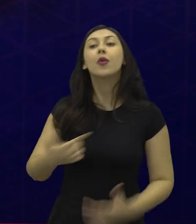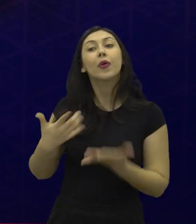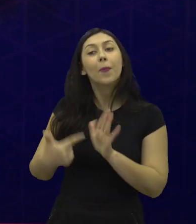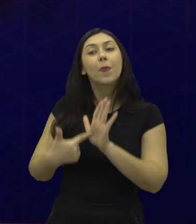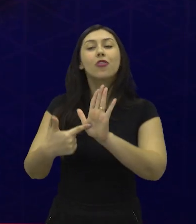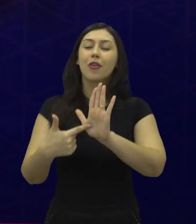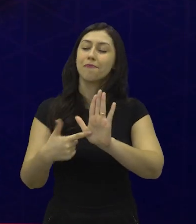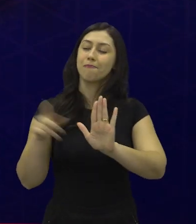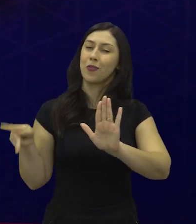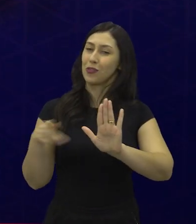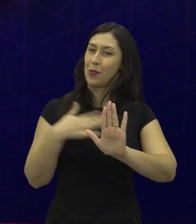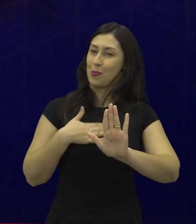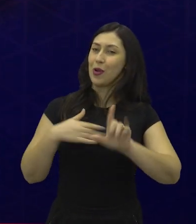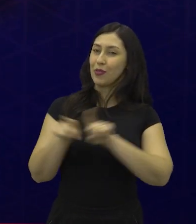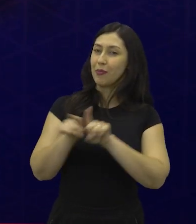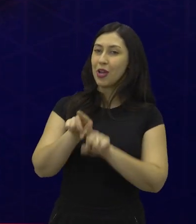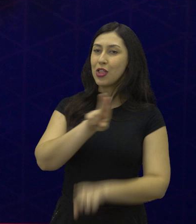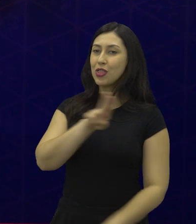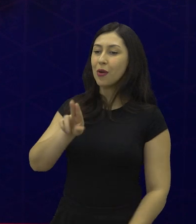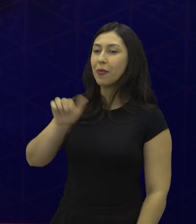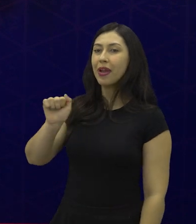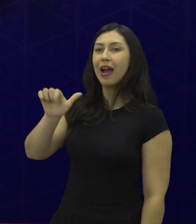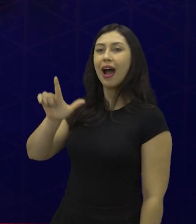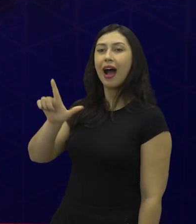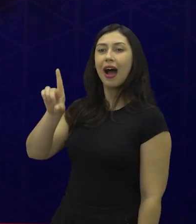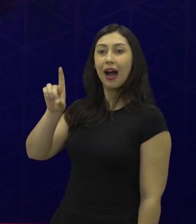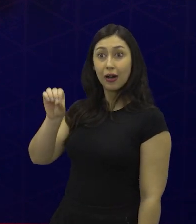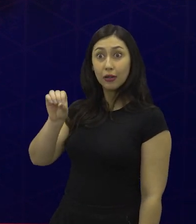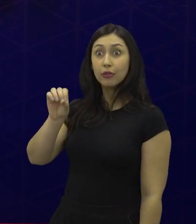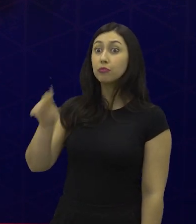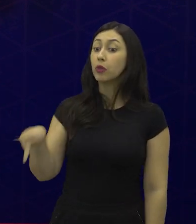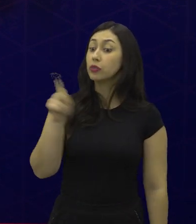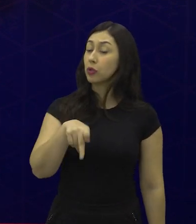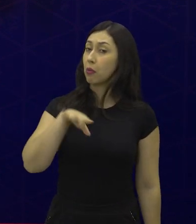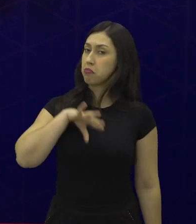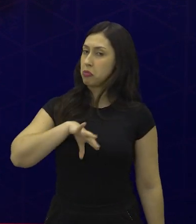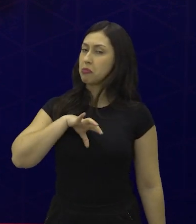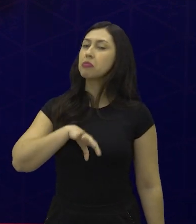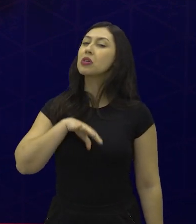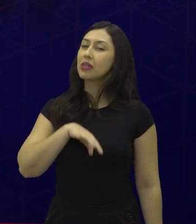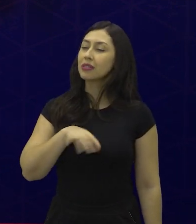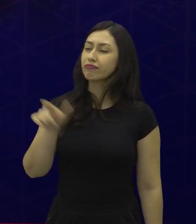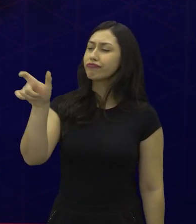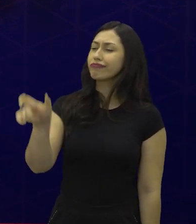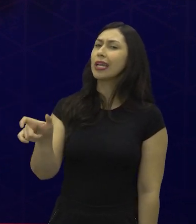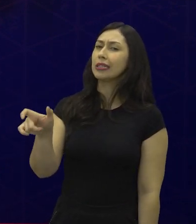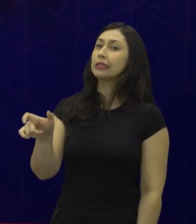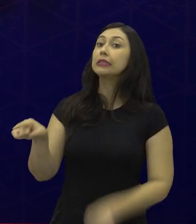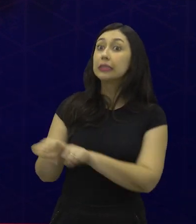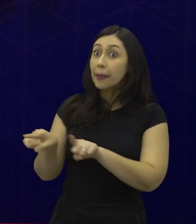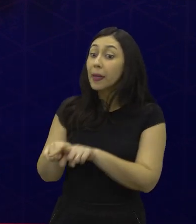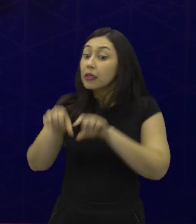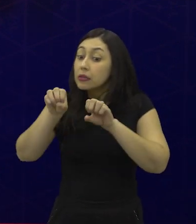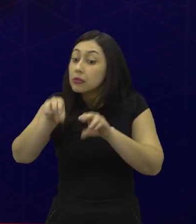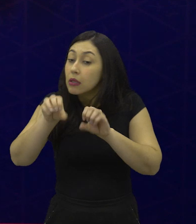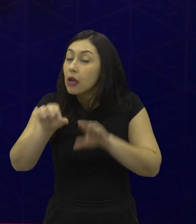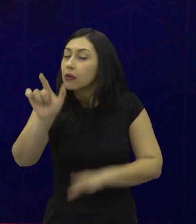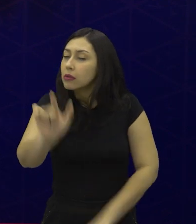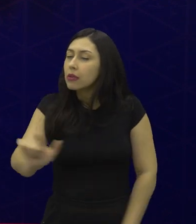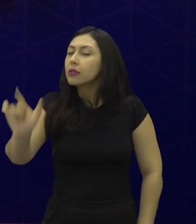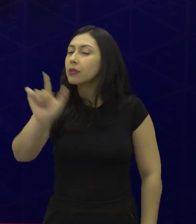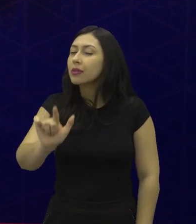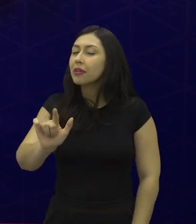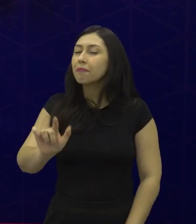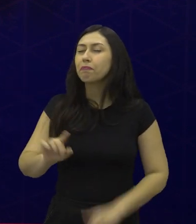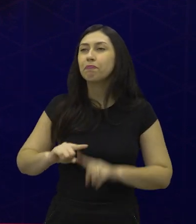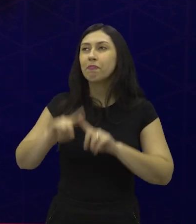de um professor meu também, Vi, que é o professor Aldo, que era meu professor de língua portuguesa, que também, né, ensinava literatura, e era